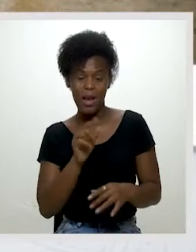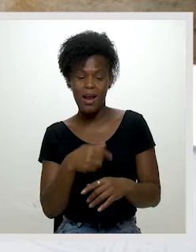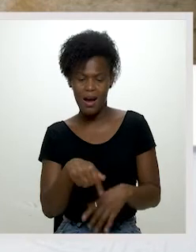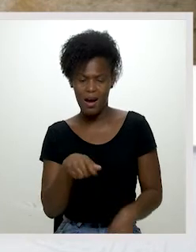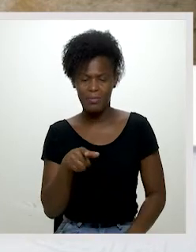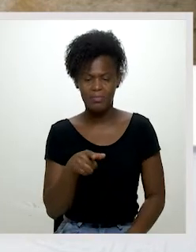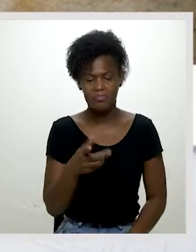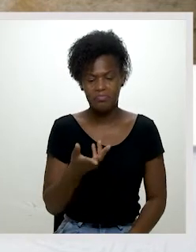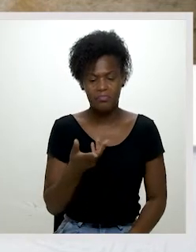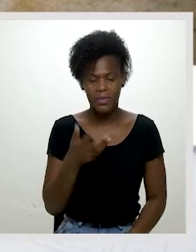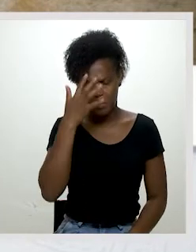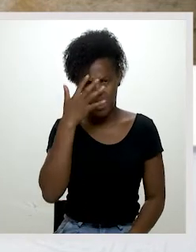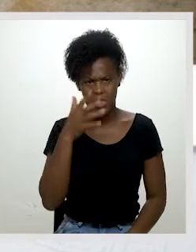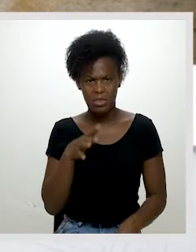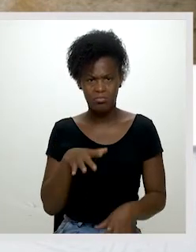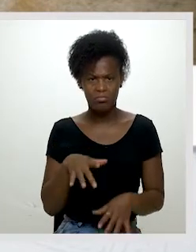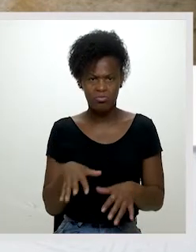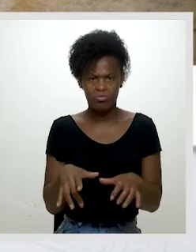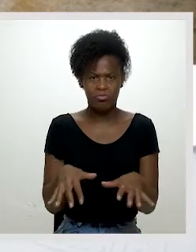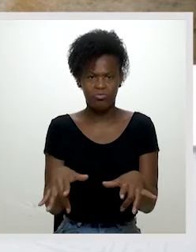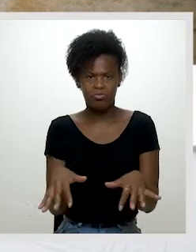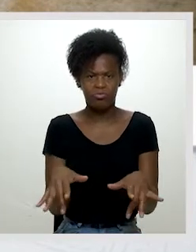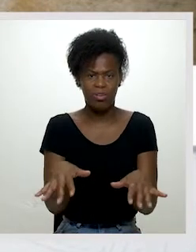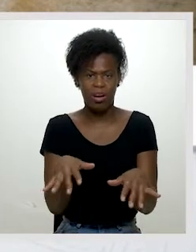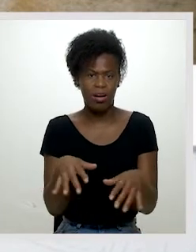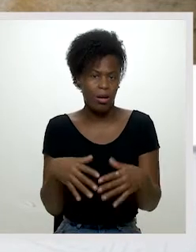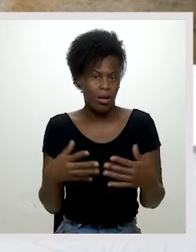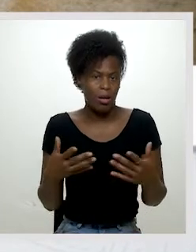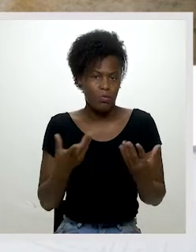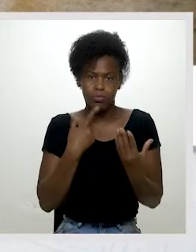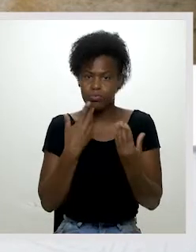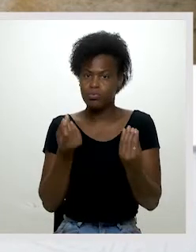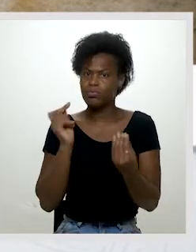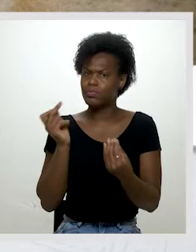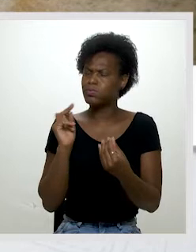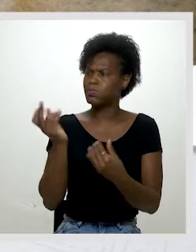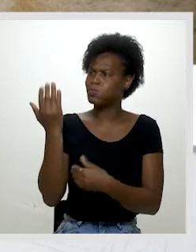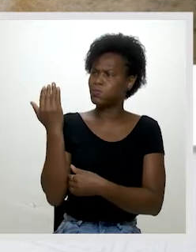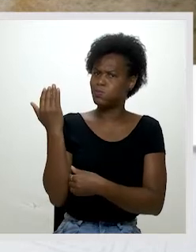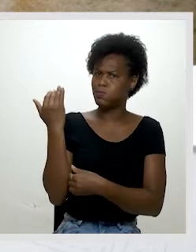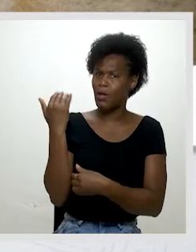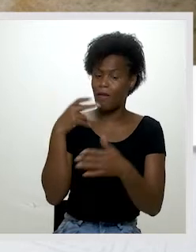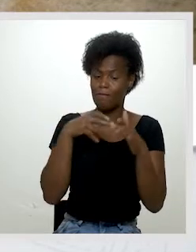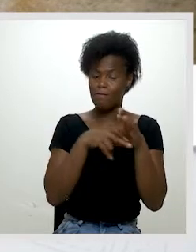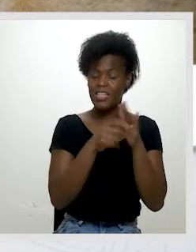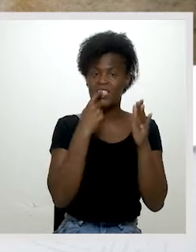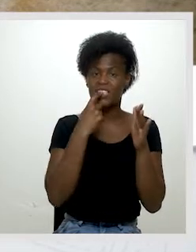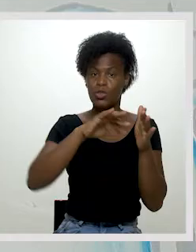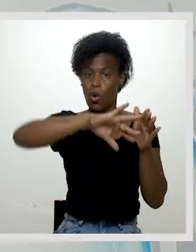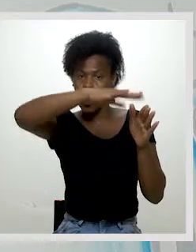que temos lá, parece um lagarto, não é assim? Então, tem milhões de anos, como podem ver lá, tem milhões de anos. Ficou dentro de uma